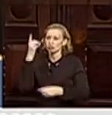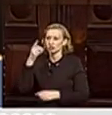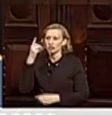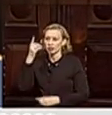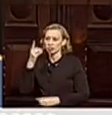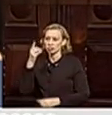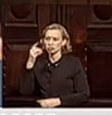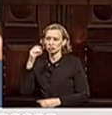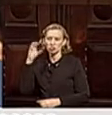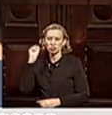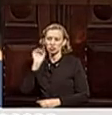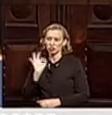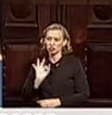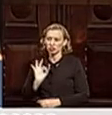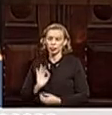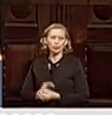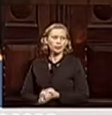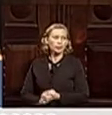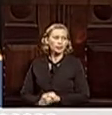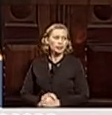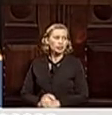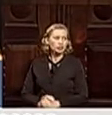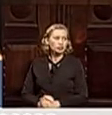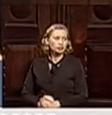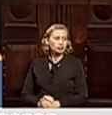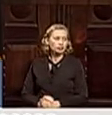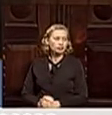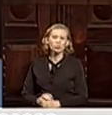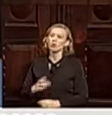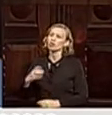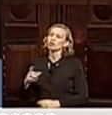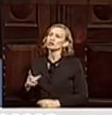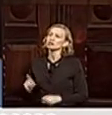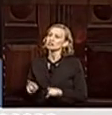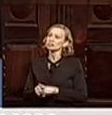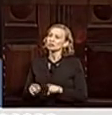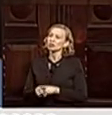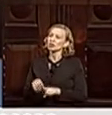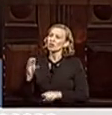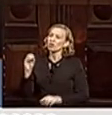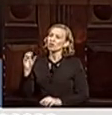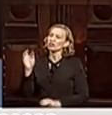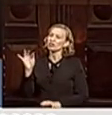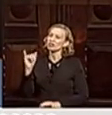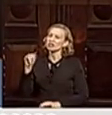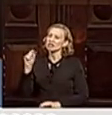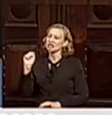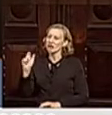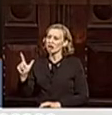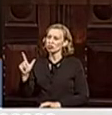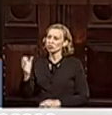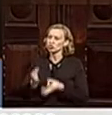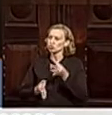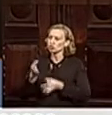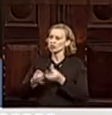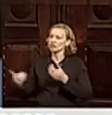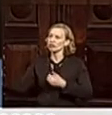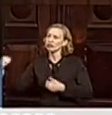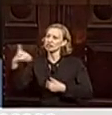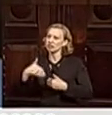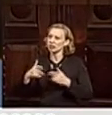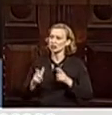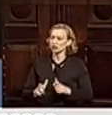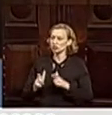oficial de justiça para adentrar nesse prédio, uma vez que inicialmente a segurança não permitiu a entrada dela